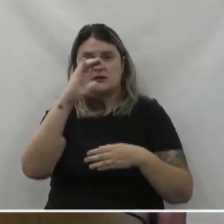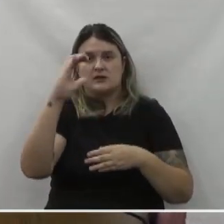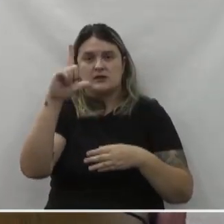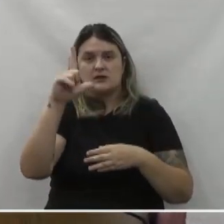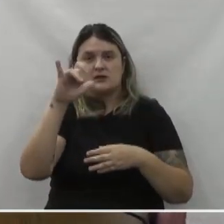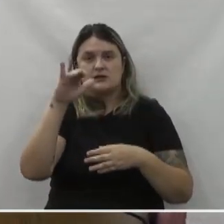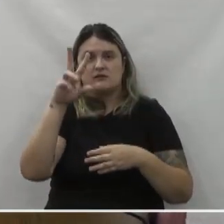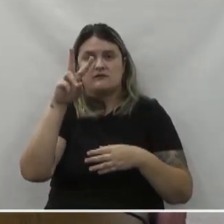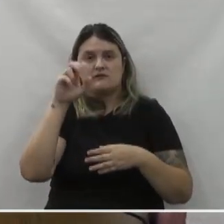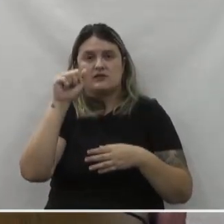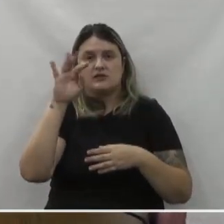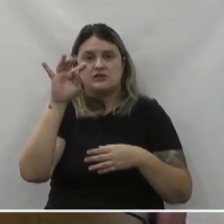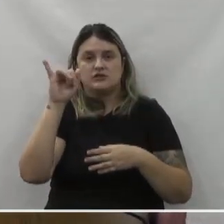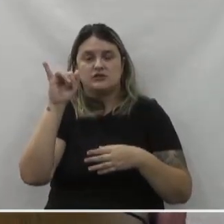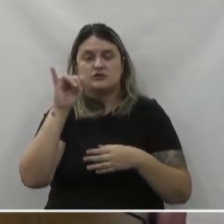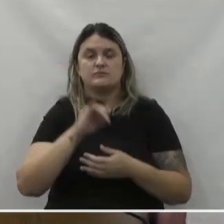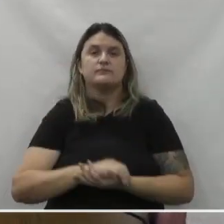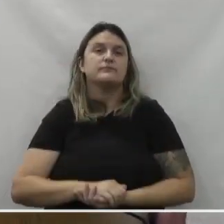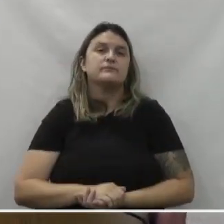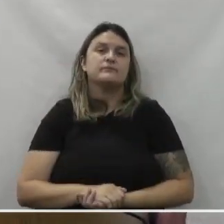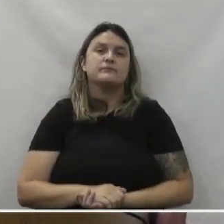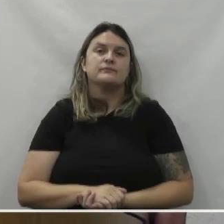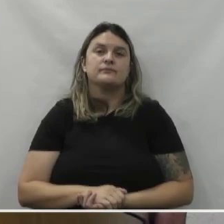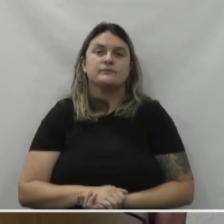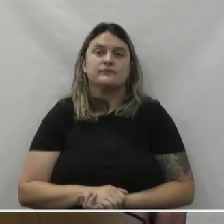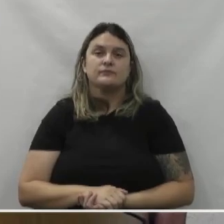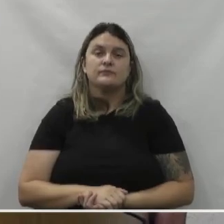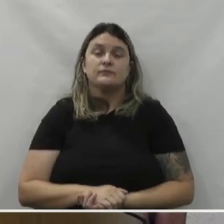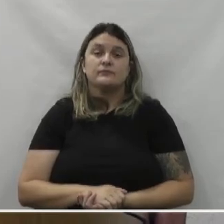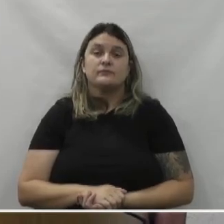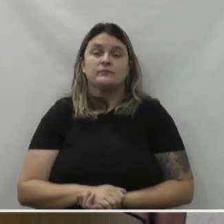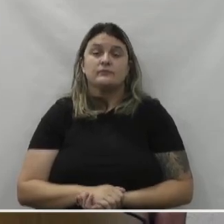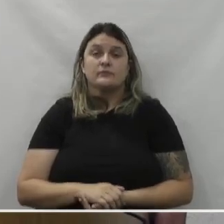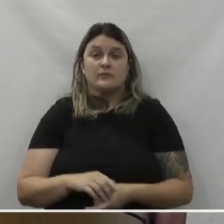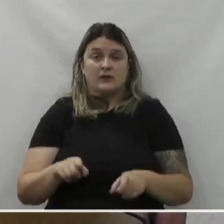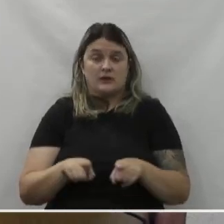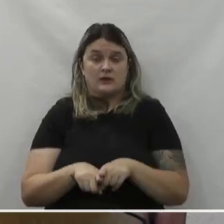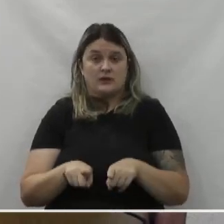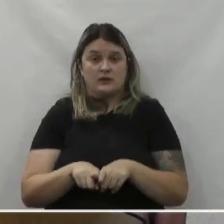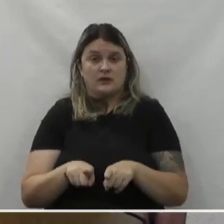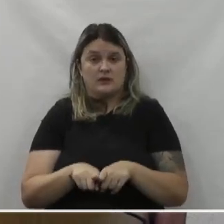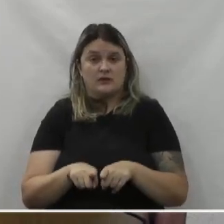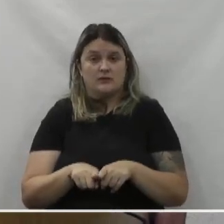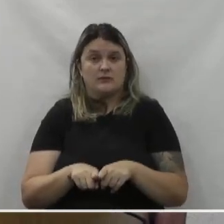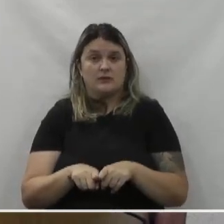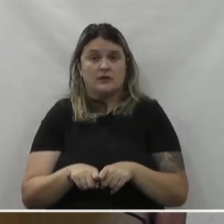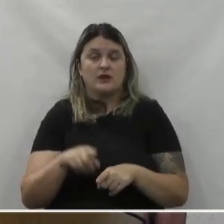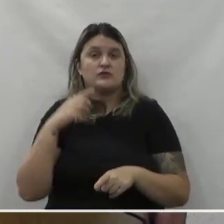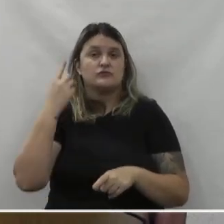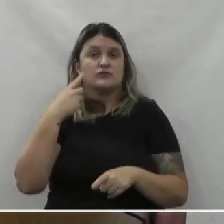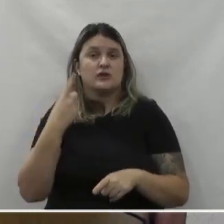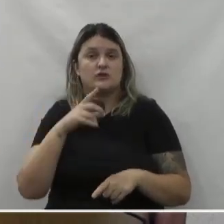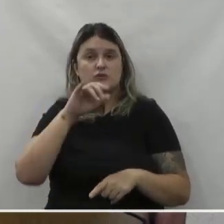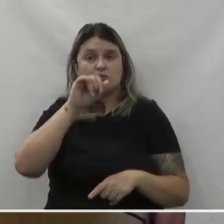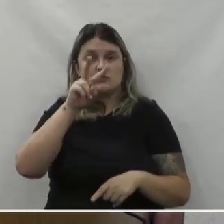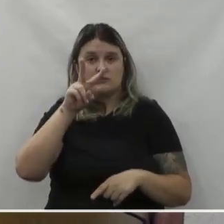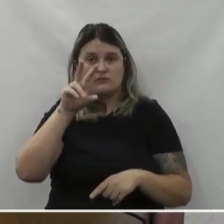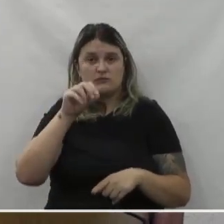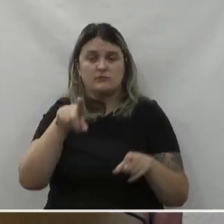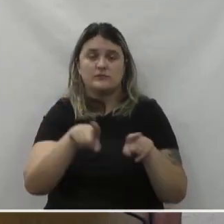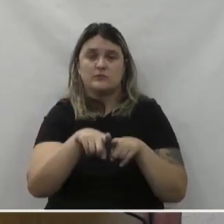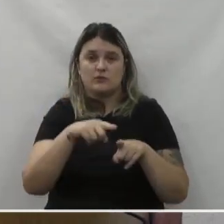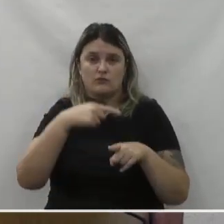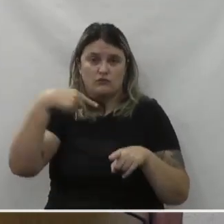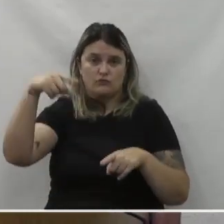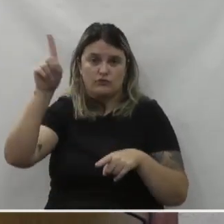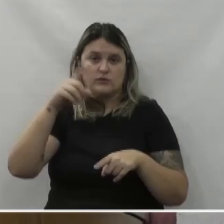e a assessoria jurídica aí do prefeito, na pessoa aí do advogado Ivo, também estava lá para a gente